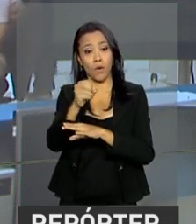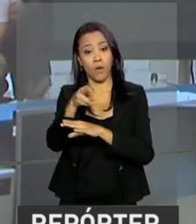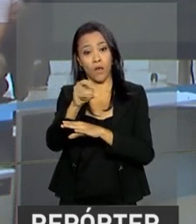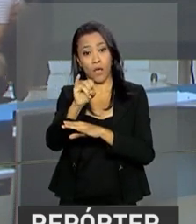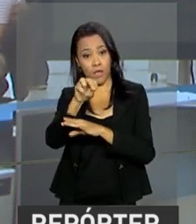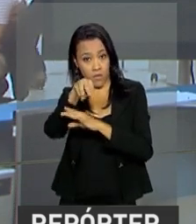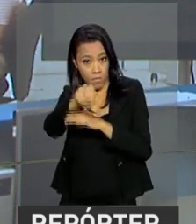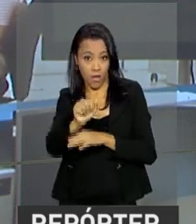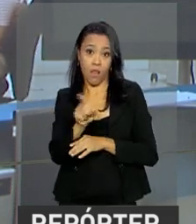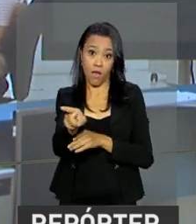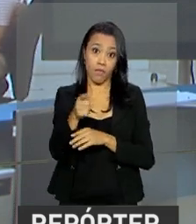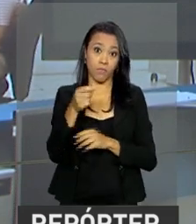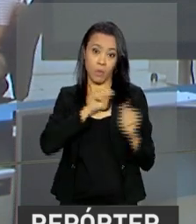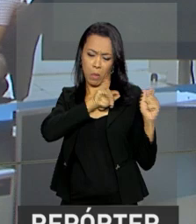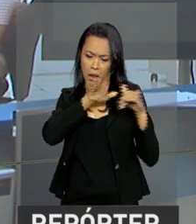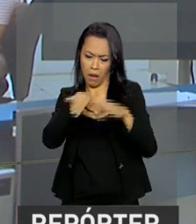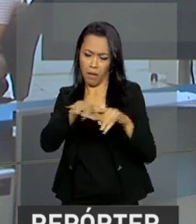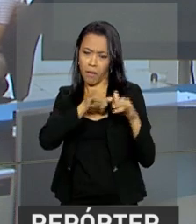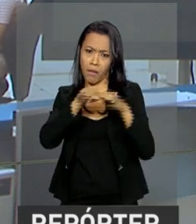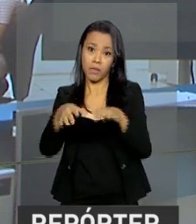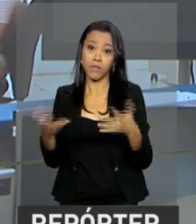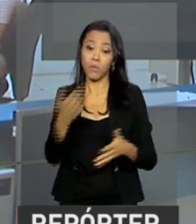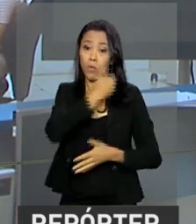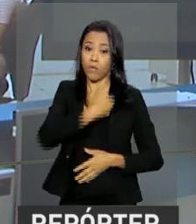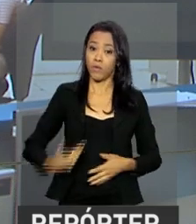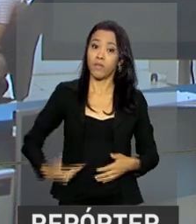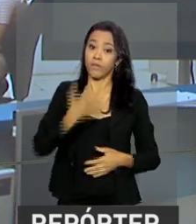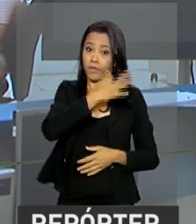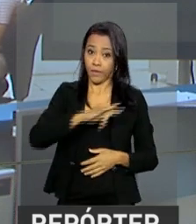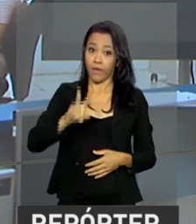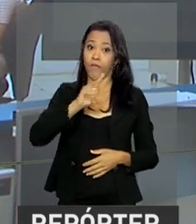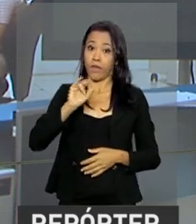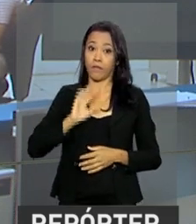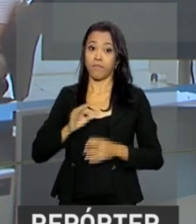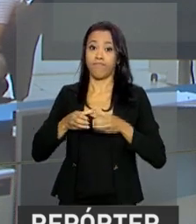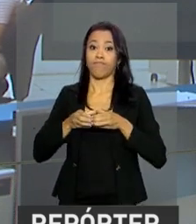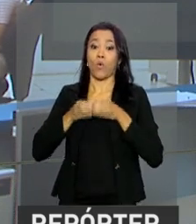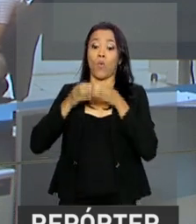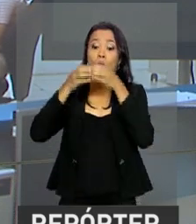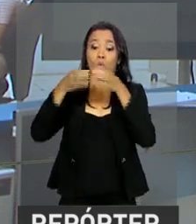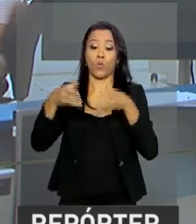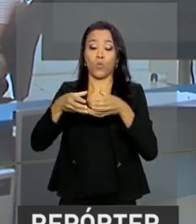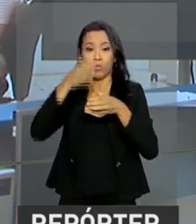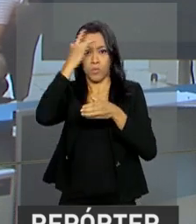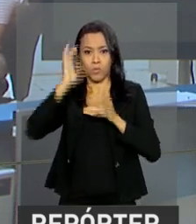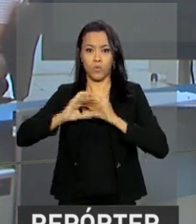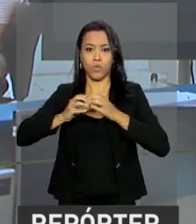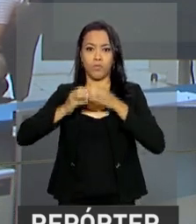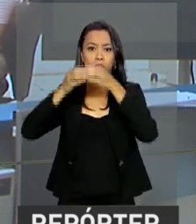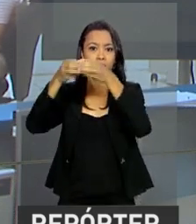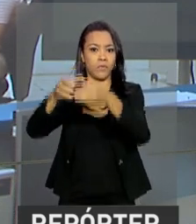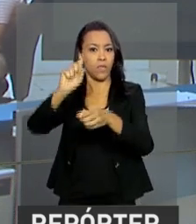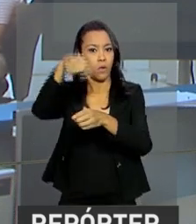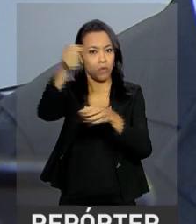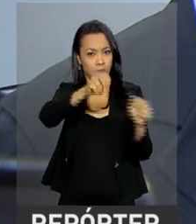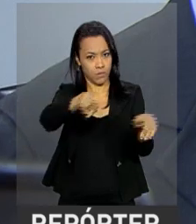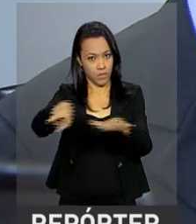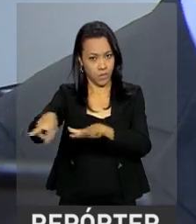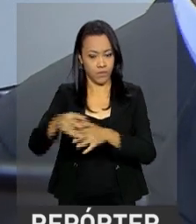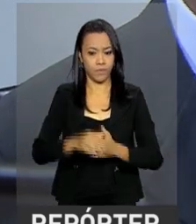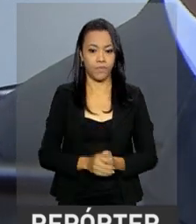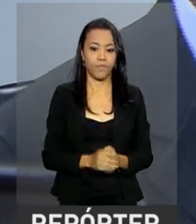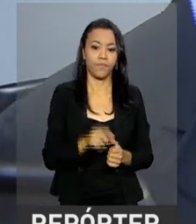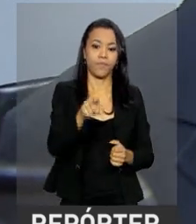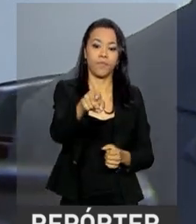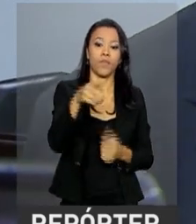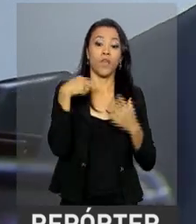o fluxo dessas imigrações o governo federal vai mandar uma comissão para o estado na semana que vem nós